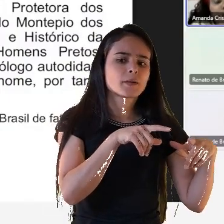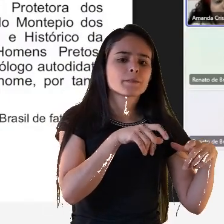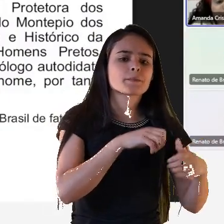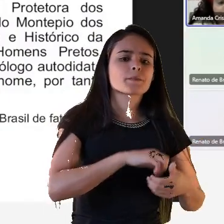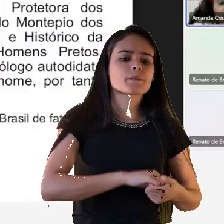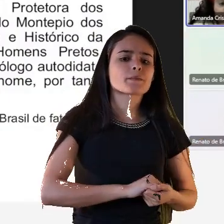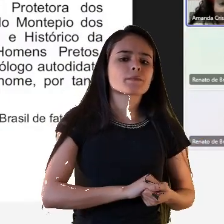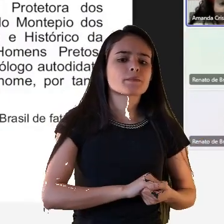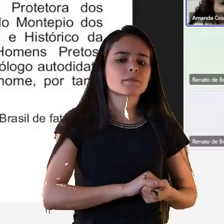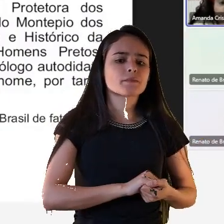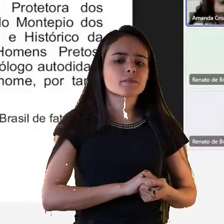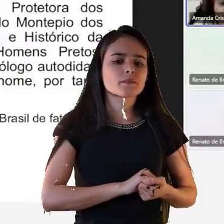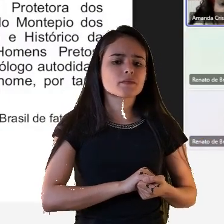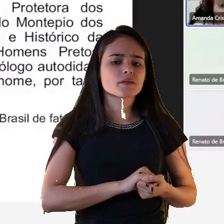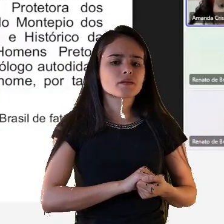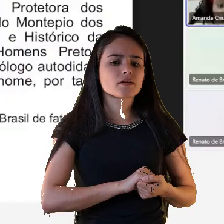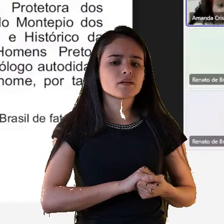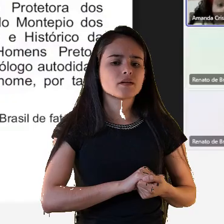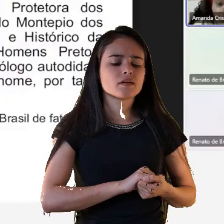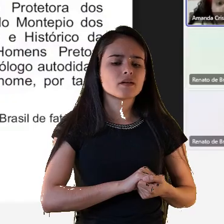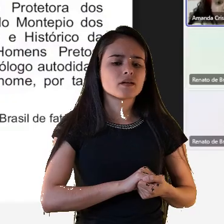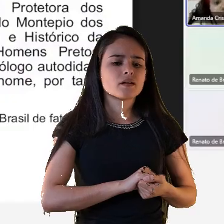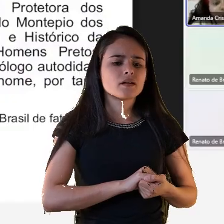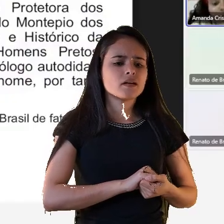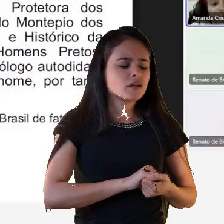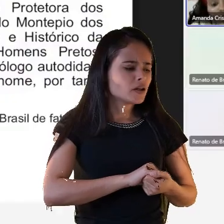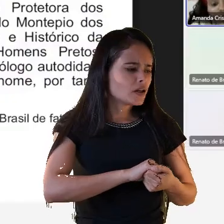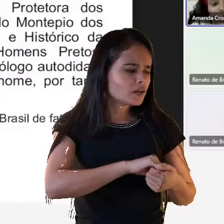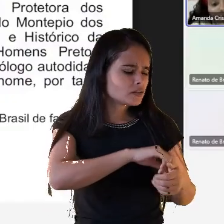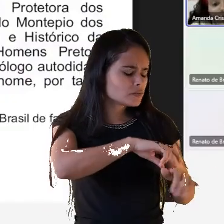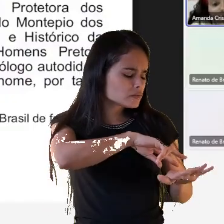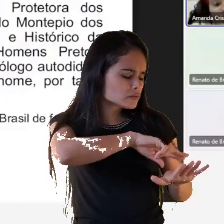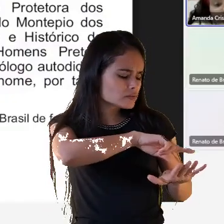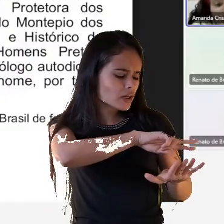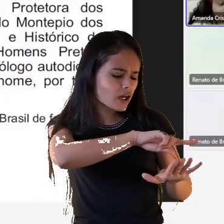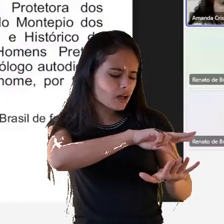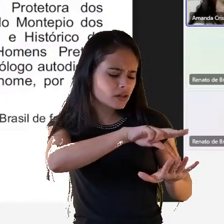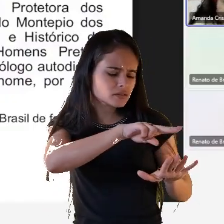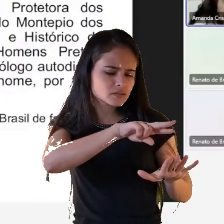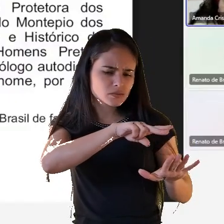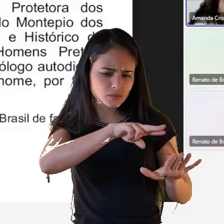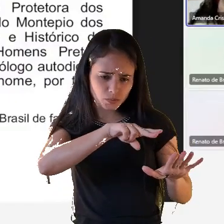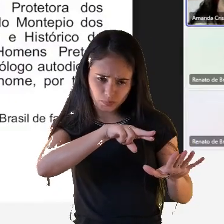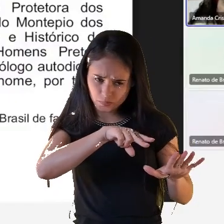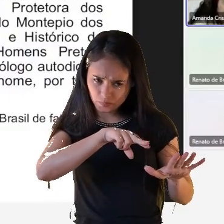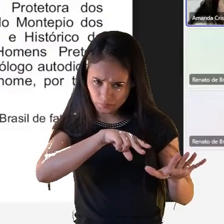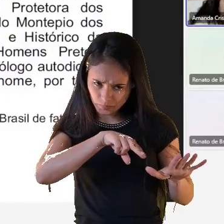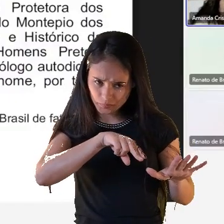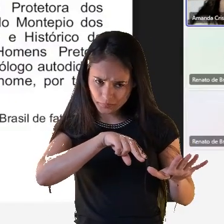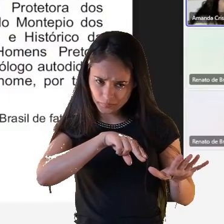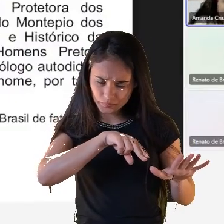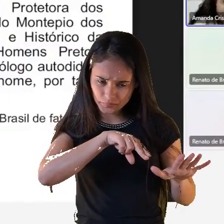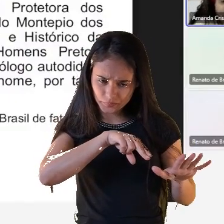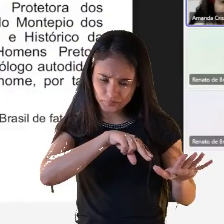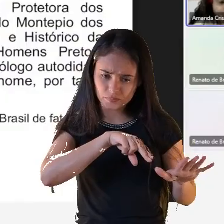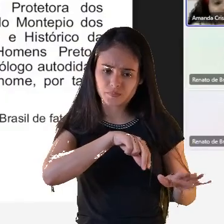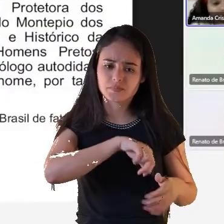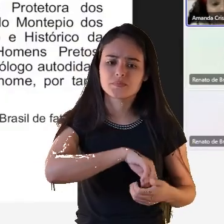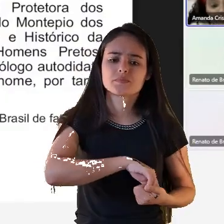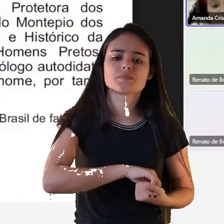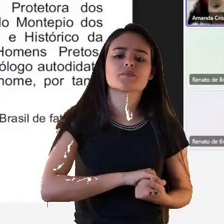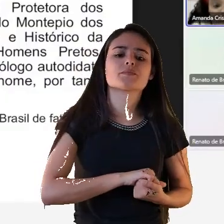do Monte Pio dos Artistas e do Monte Pio dos Artífices,